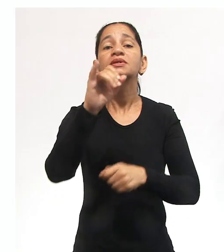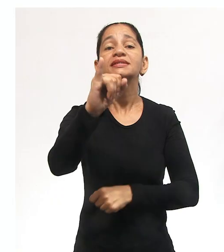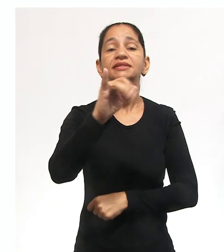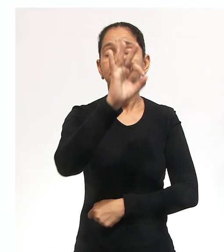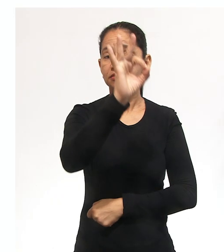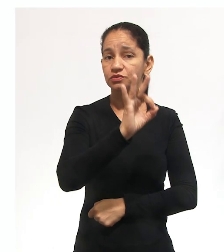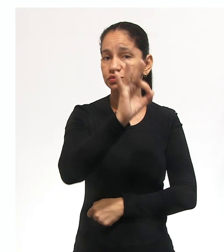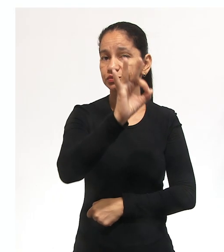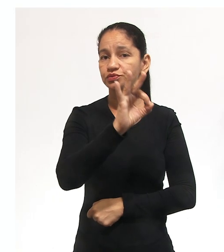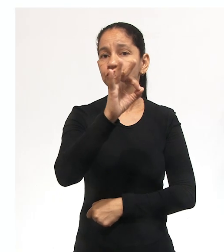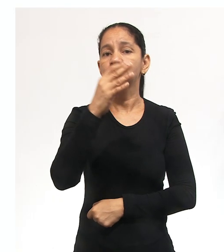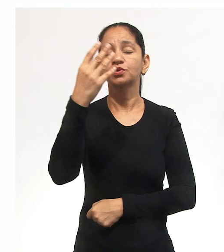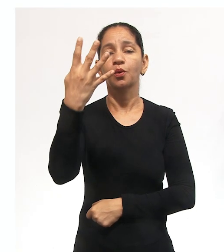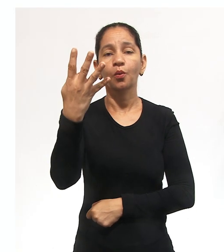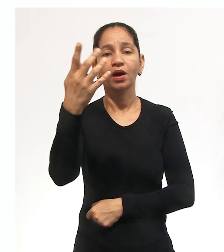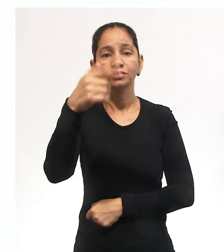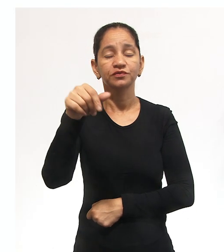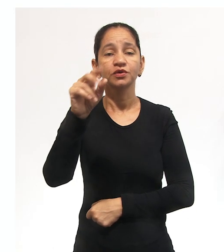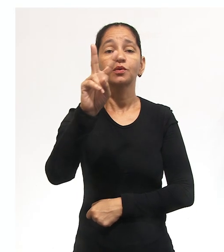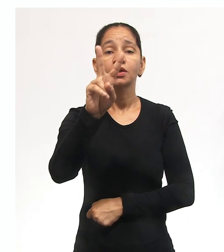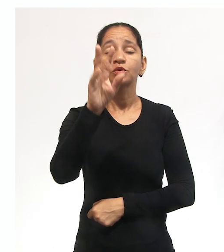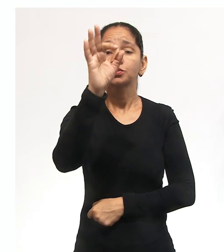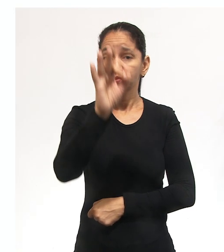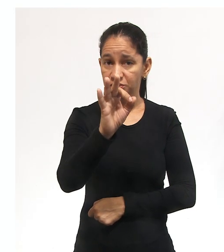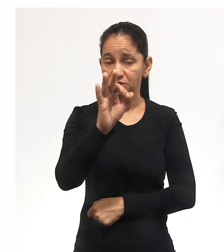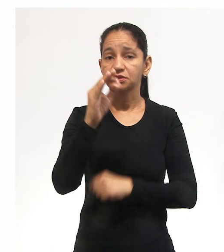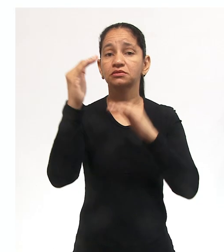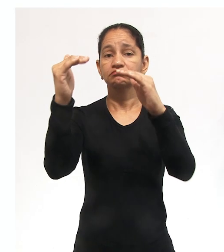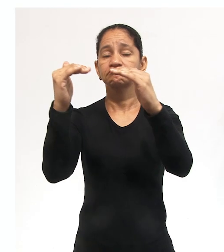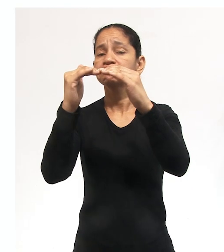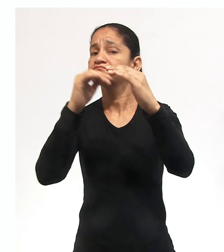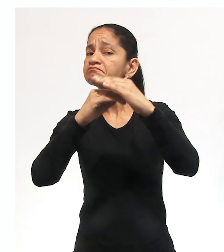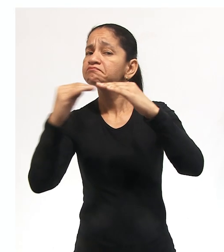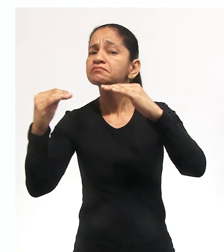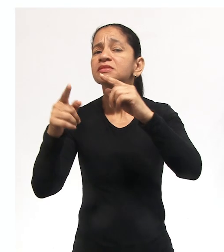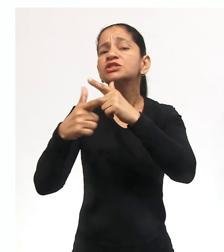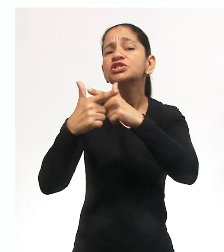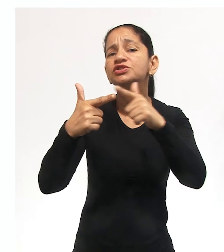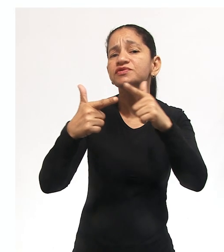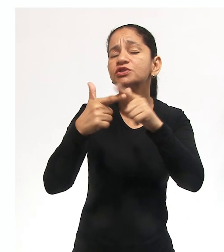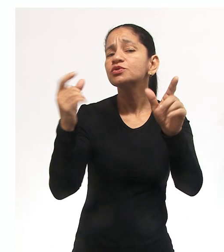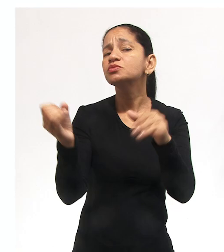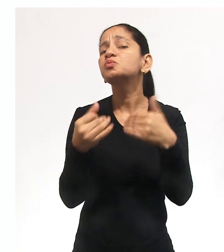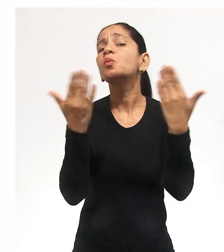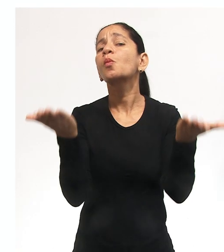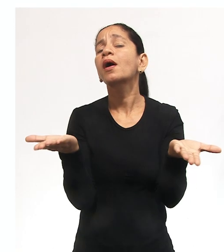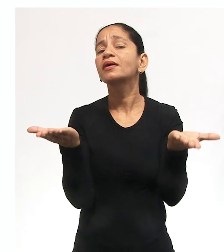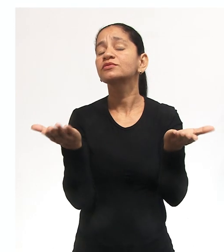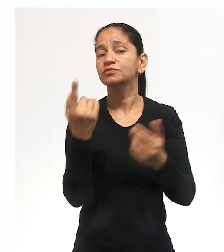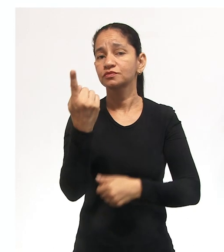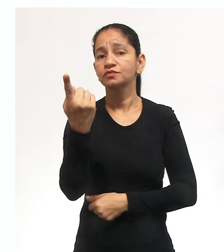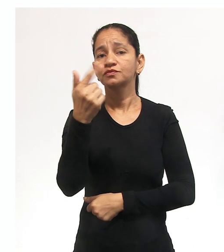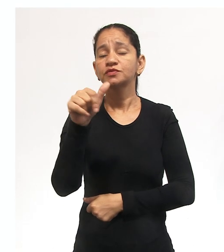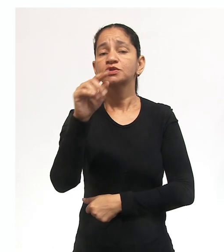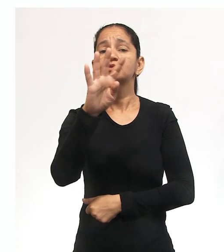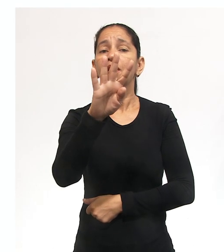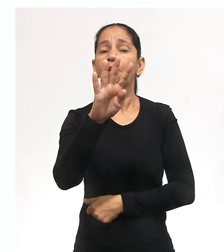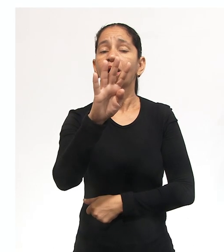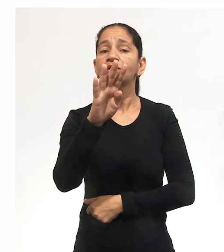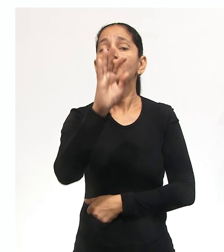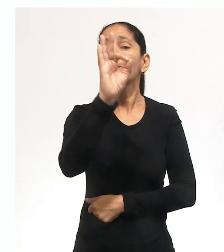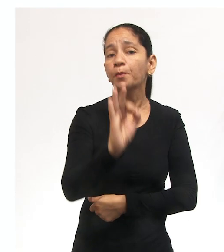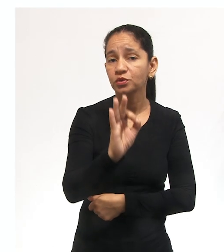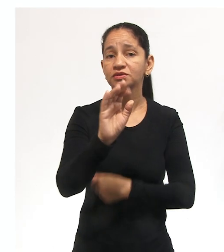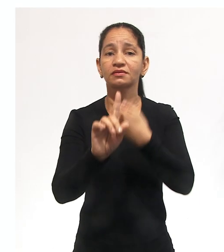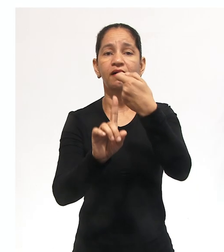tenho uma taxa de 4,2% ao trimestre, uma taxa mensal proporcional seria de 1,4% ao mês. Ou